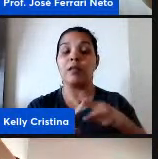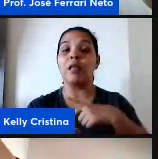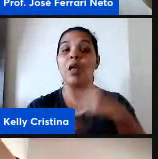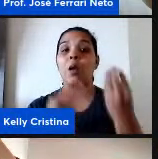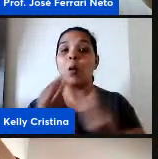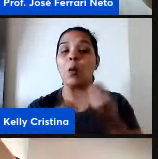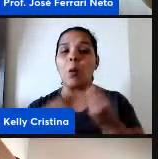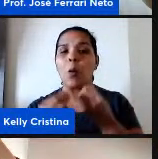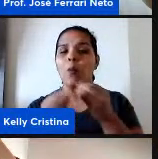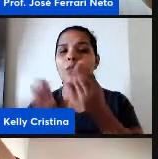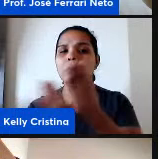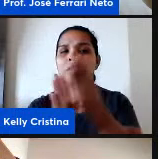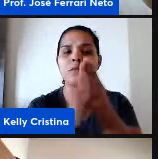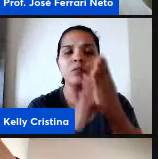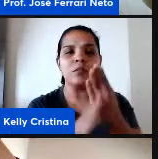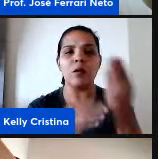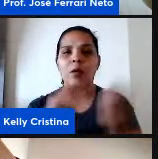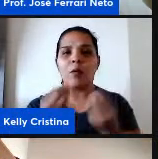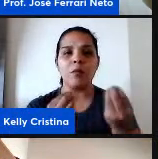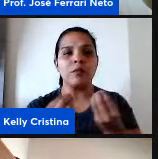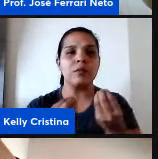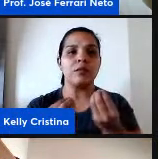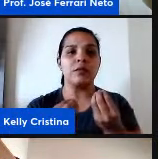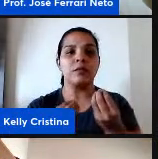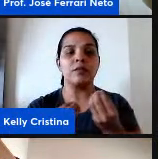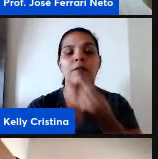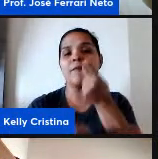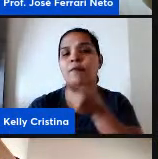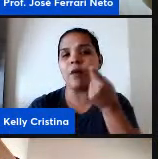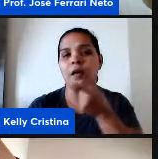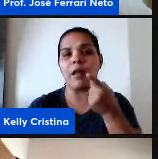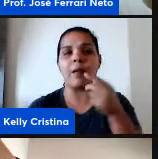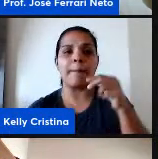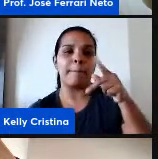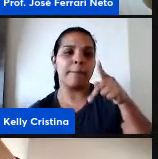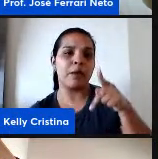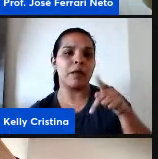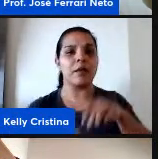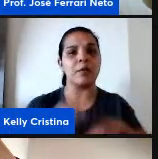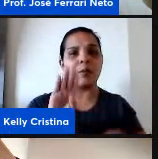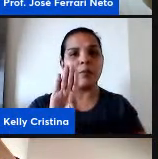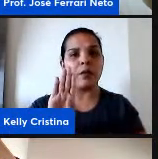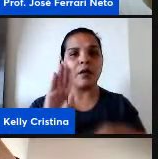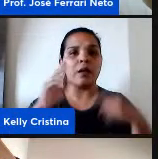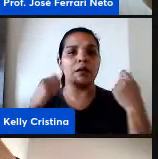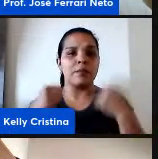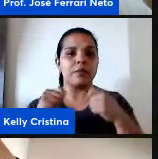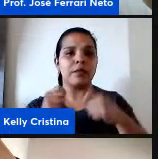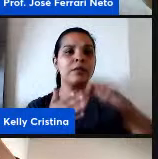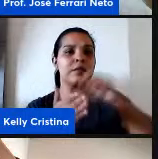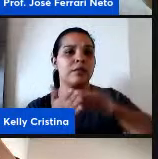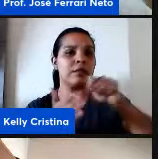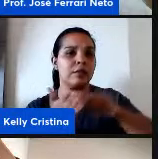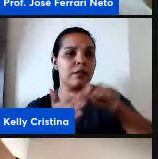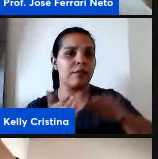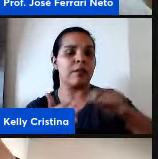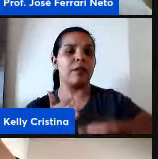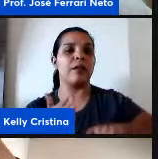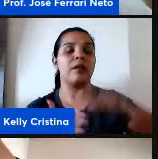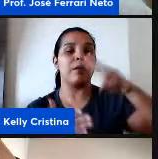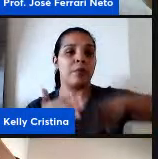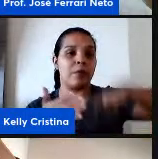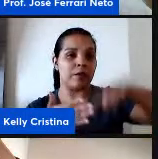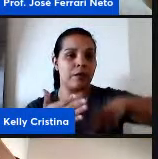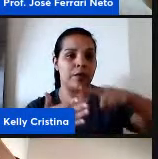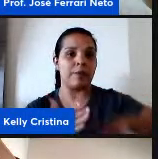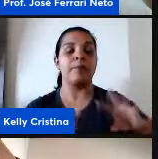são pronunciadas, né? O B, né? O P, são letras que se escreve como se lê, né? O quinto princípio, tudo